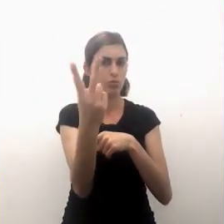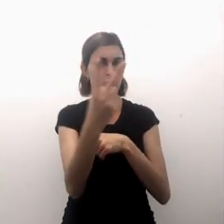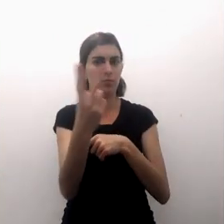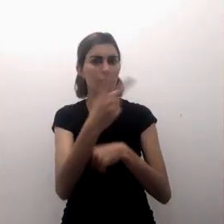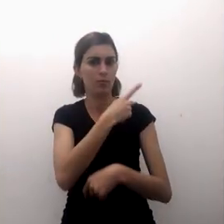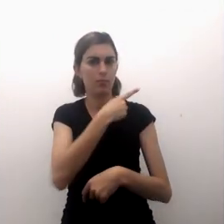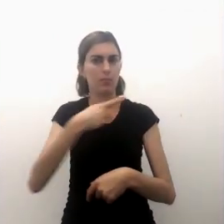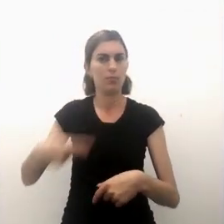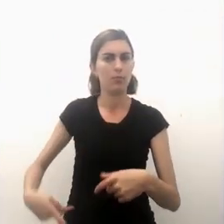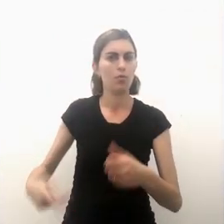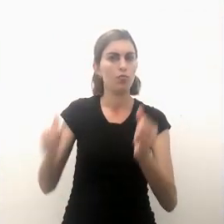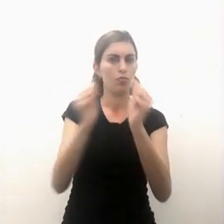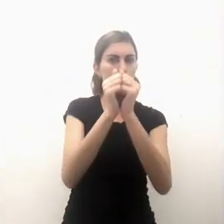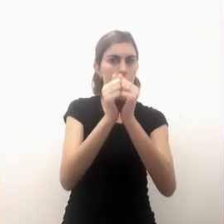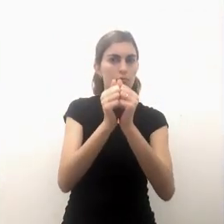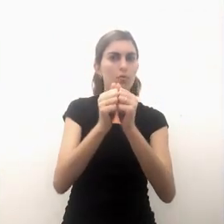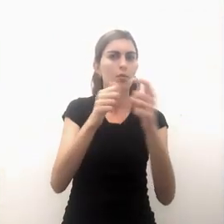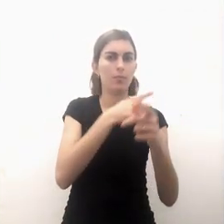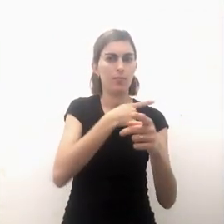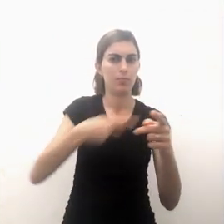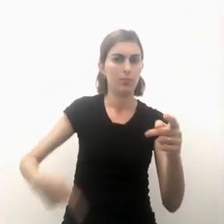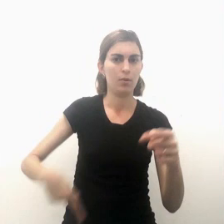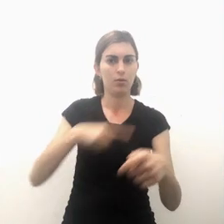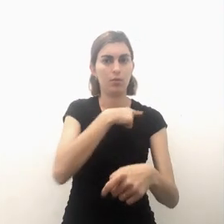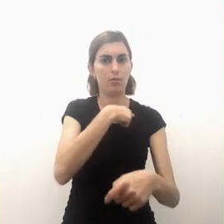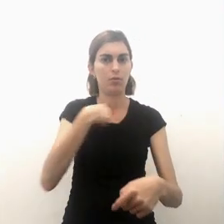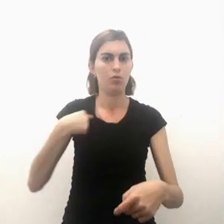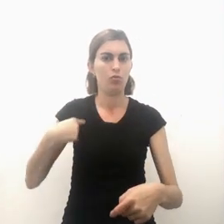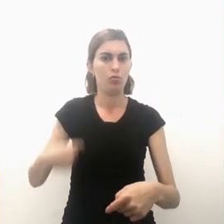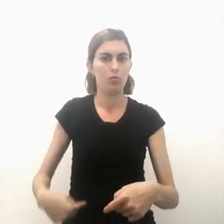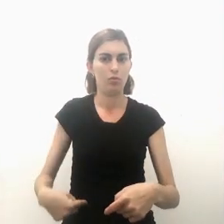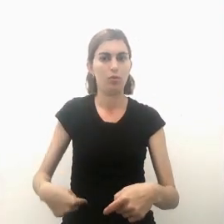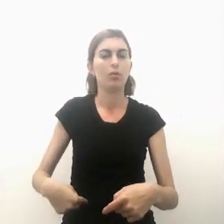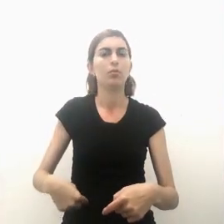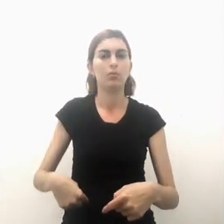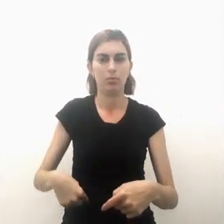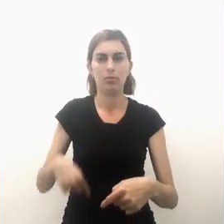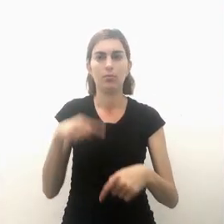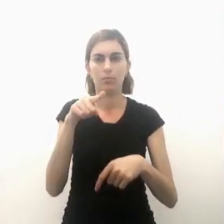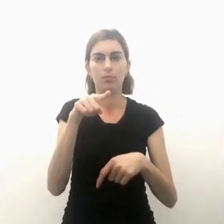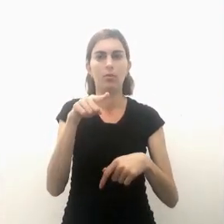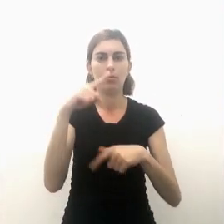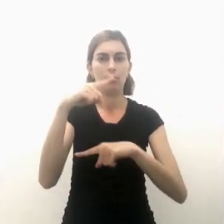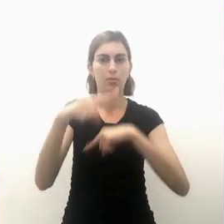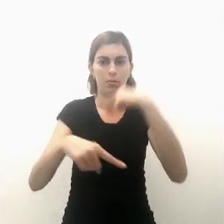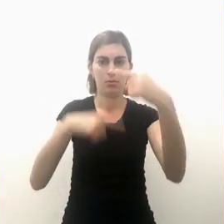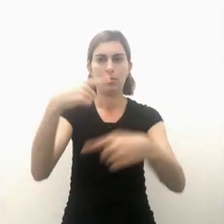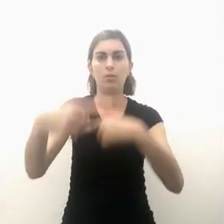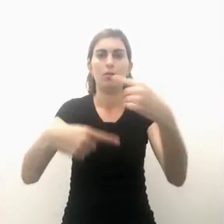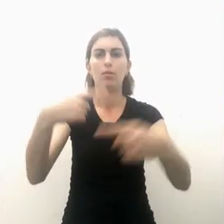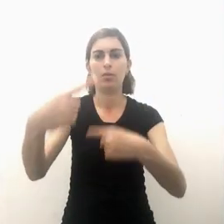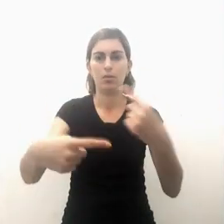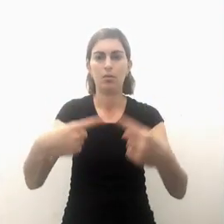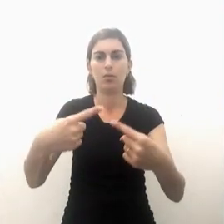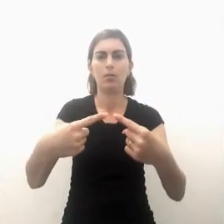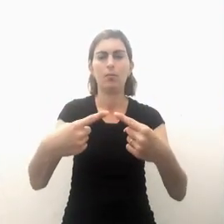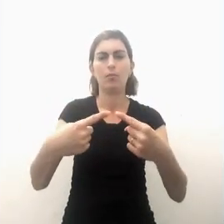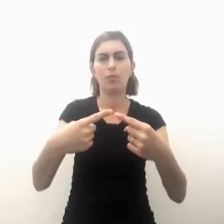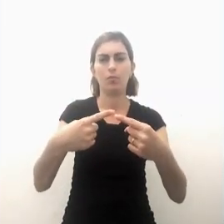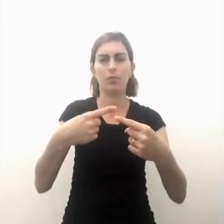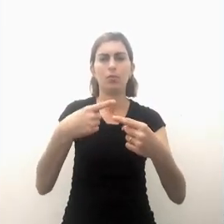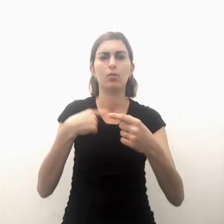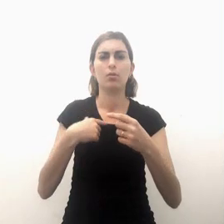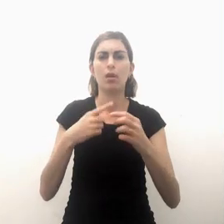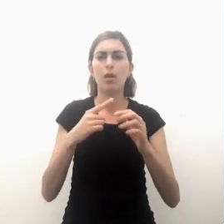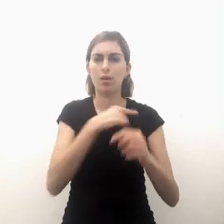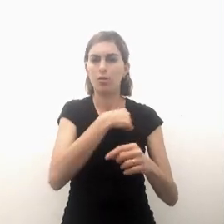feras, de um lado você vê o presidente chinês, tá? Que depois, né, do grande